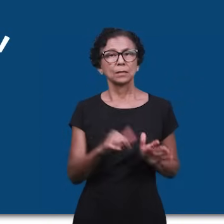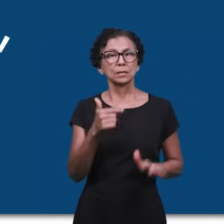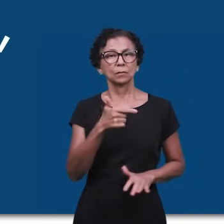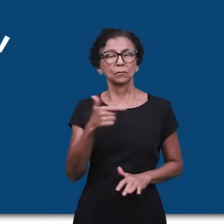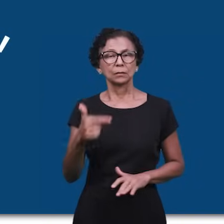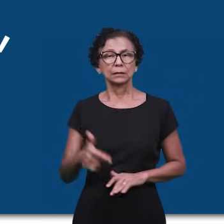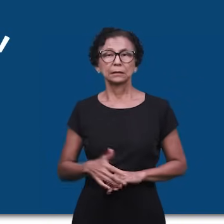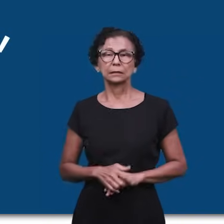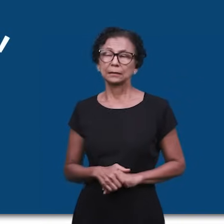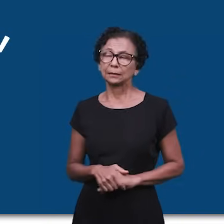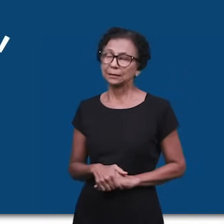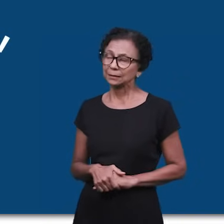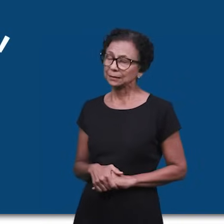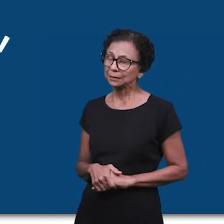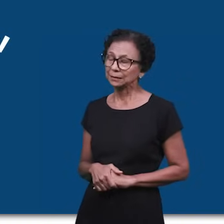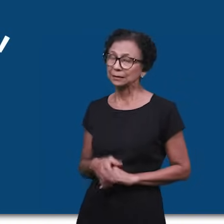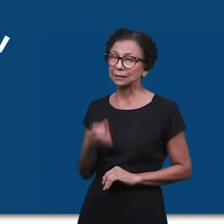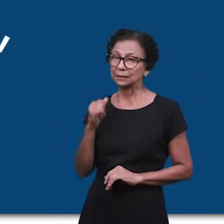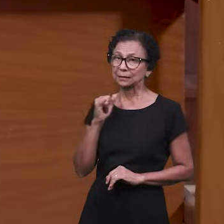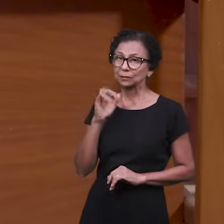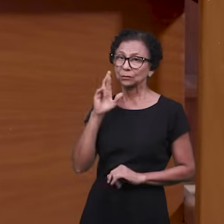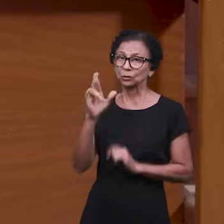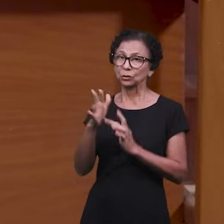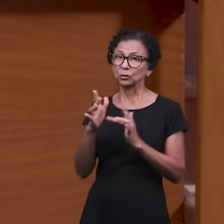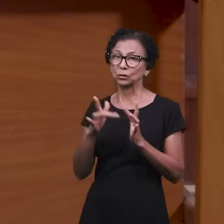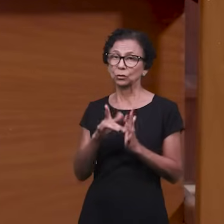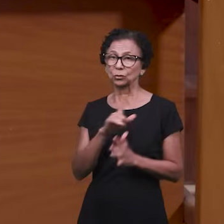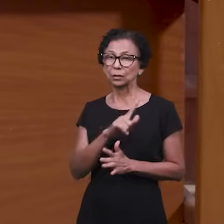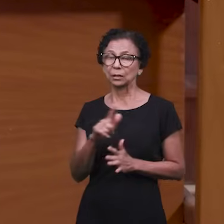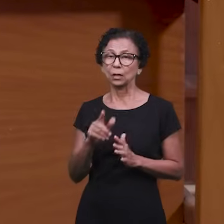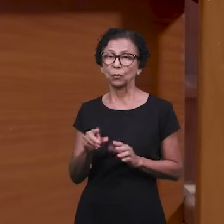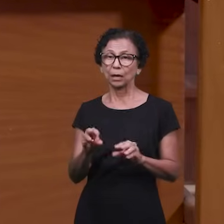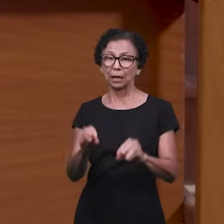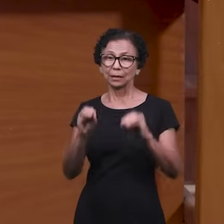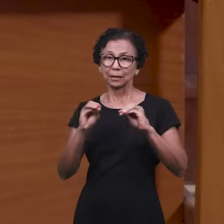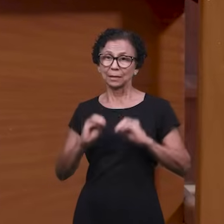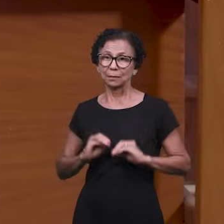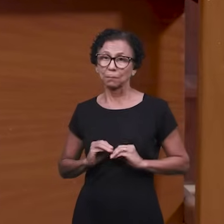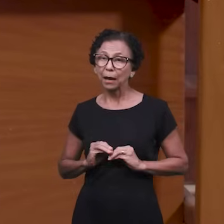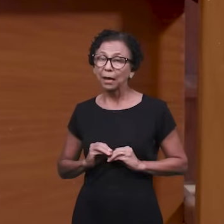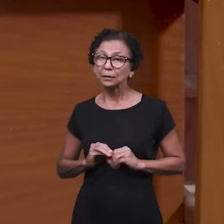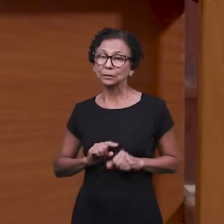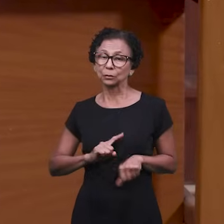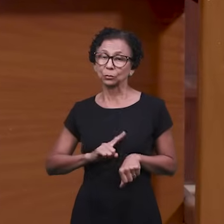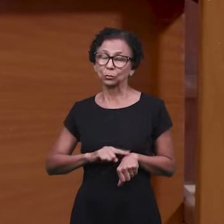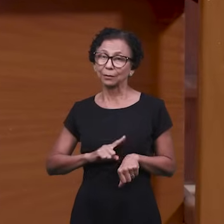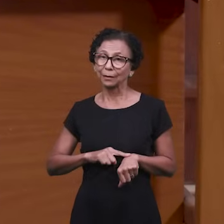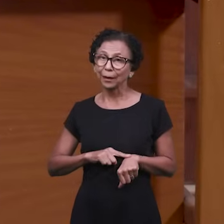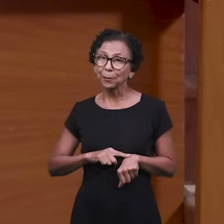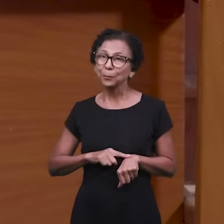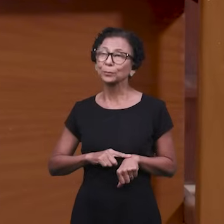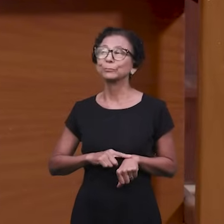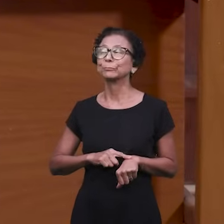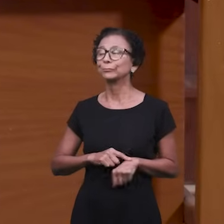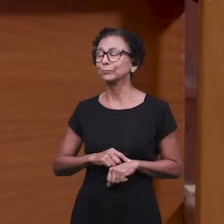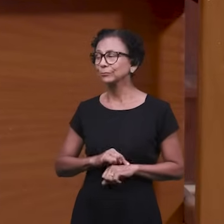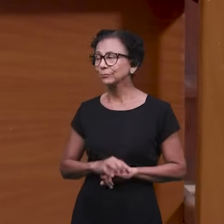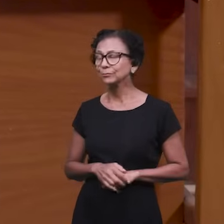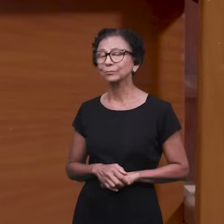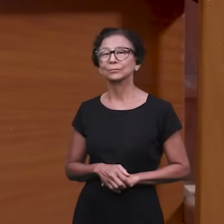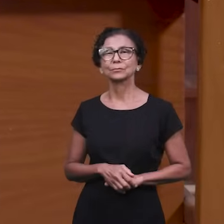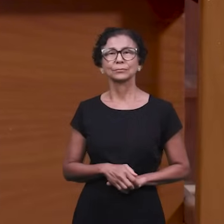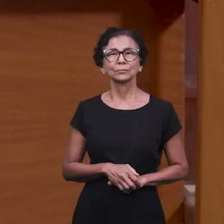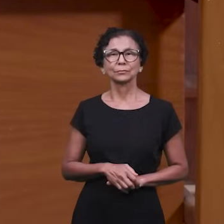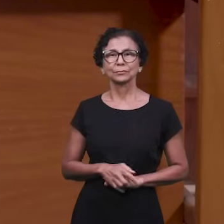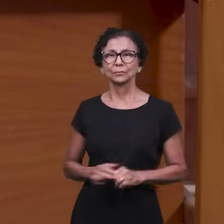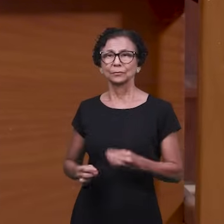não fossem abreviados, nenhuma carne se salvaria. Vai ser tão difícil que se o Senhor não abreviar o tempo, nenhum judeu